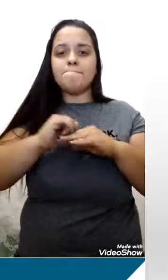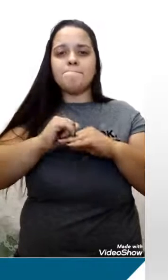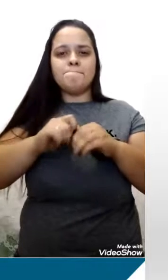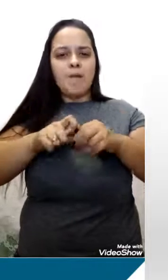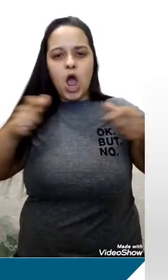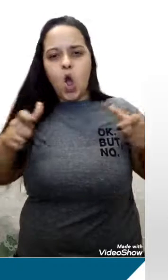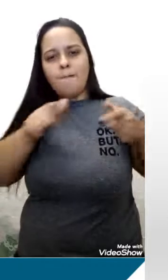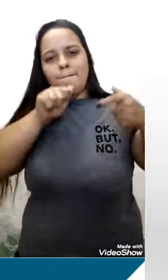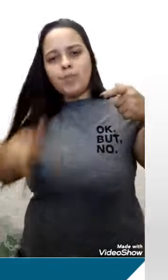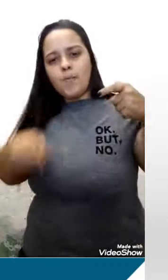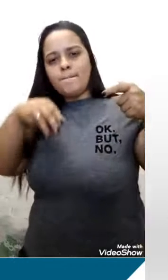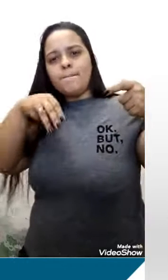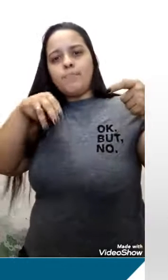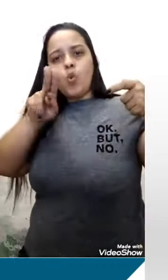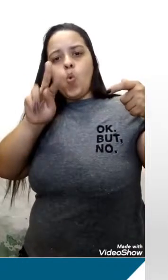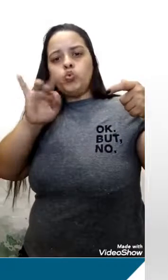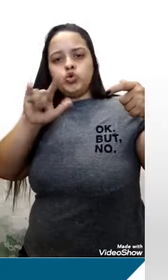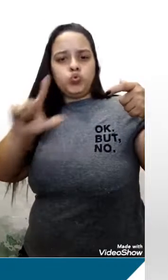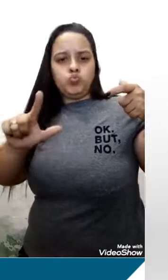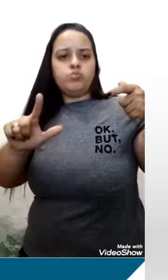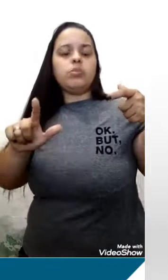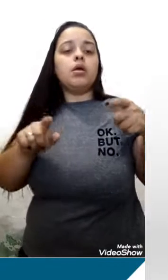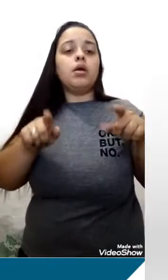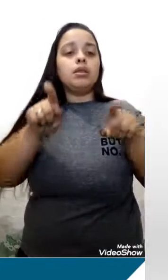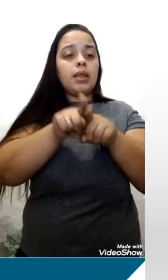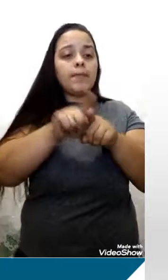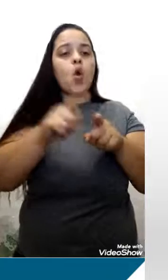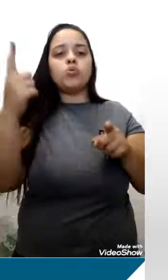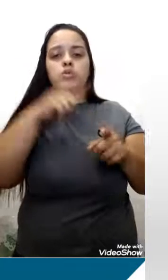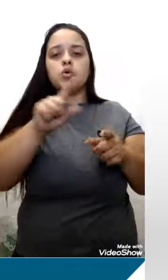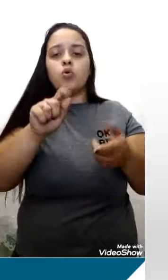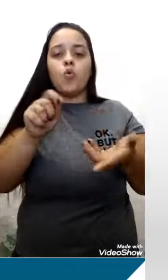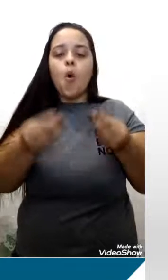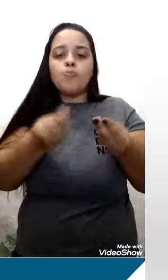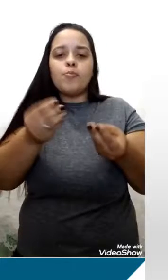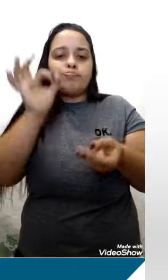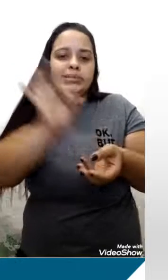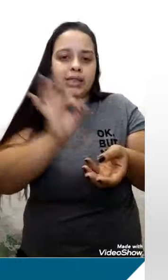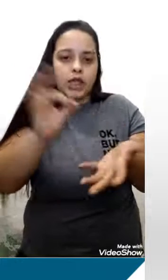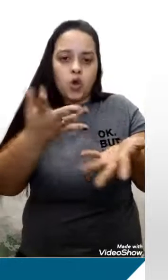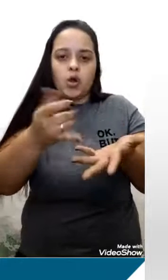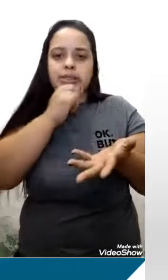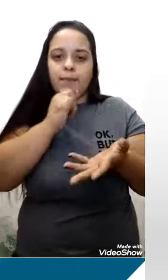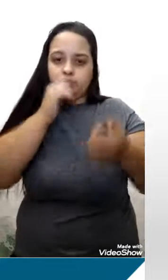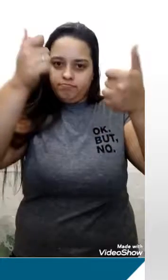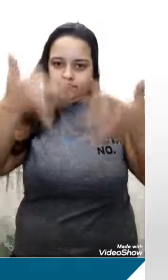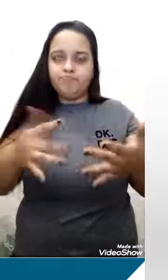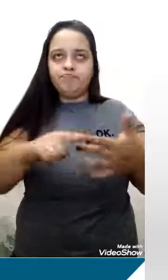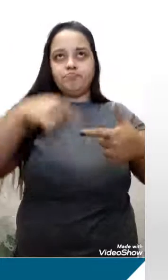que o trabalho útil. E podemos escrever também o rendimento na forma de porcentagem, como será feito no